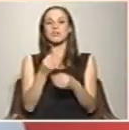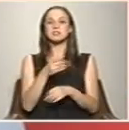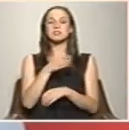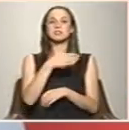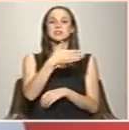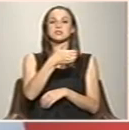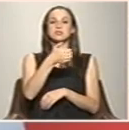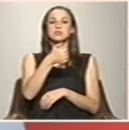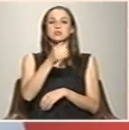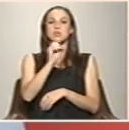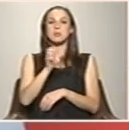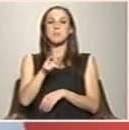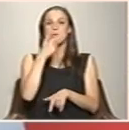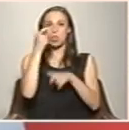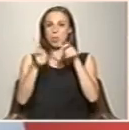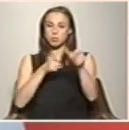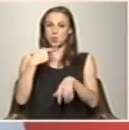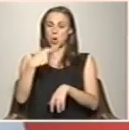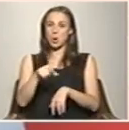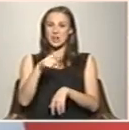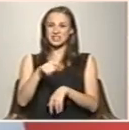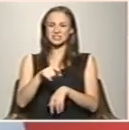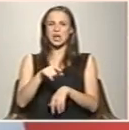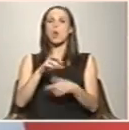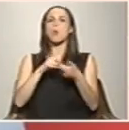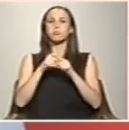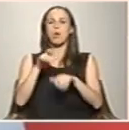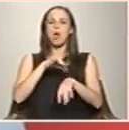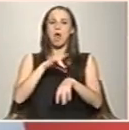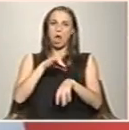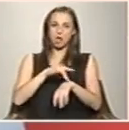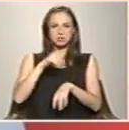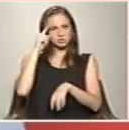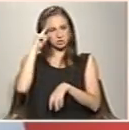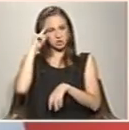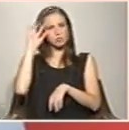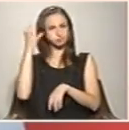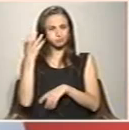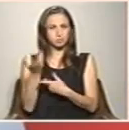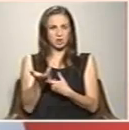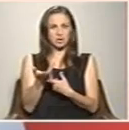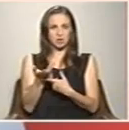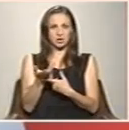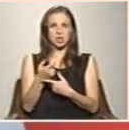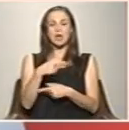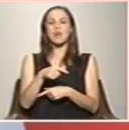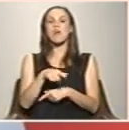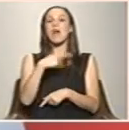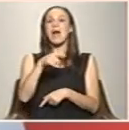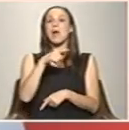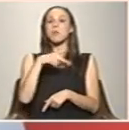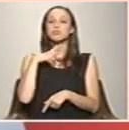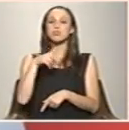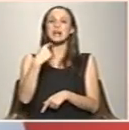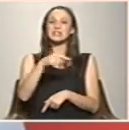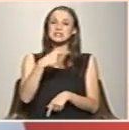pessoas em Portugal com demências, com uma enorme prevalência da doença de Alzheimer. Eu julgo que não há em Portugal nenhuma família, que